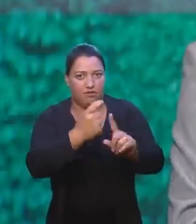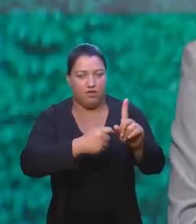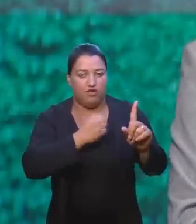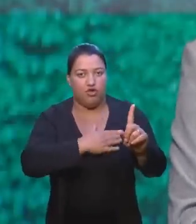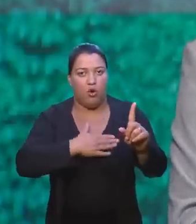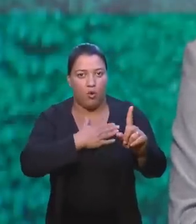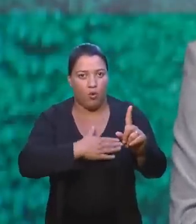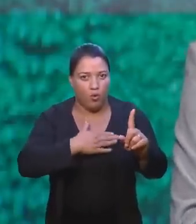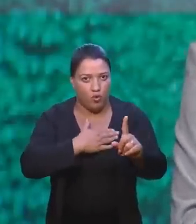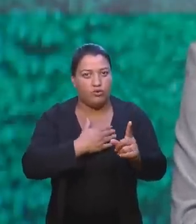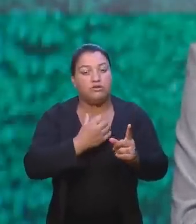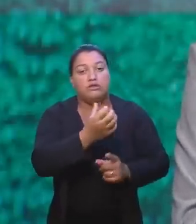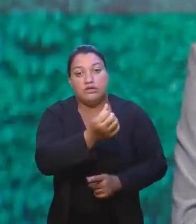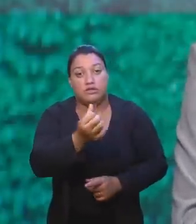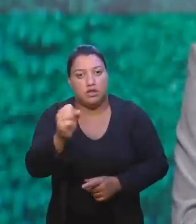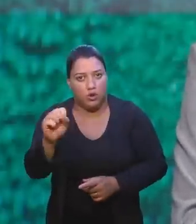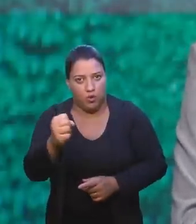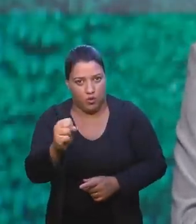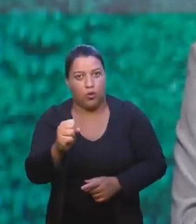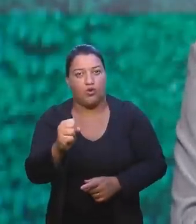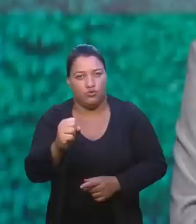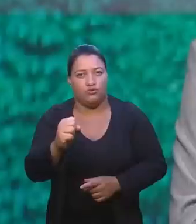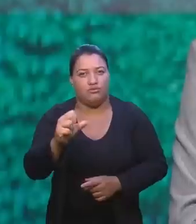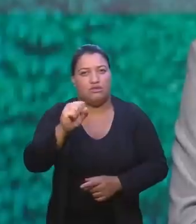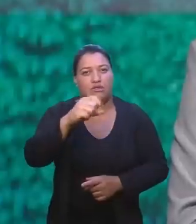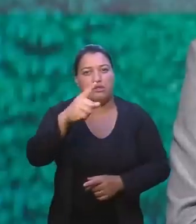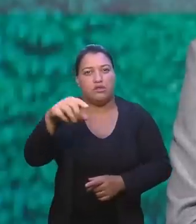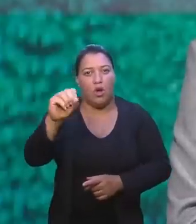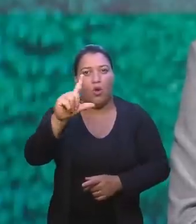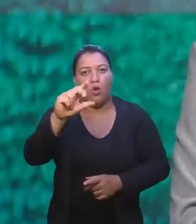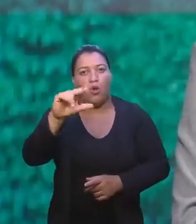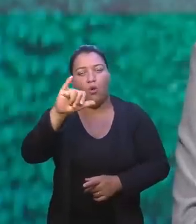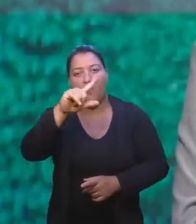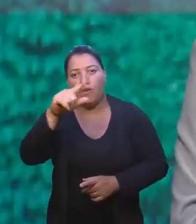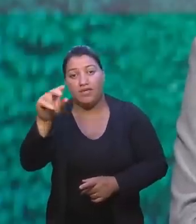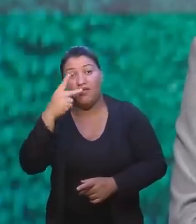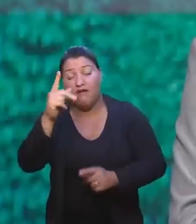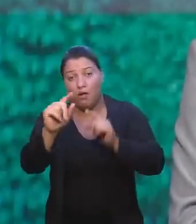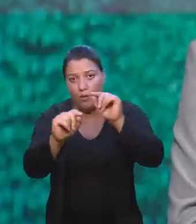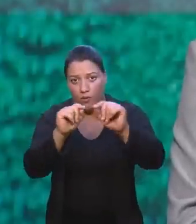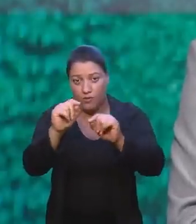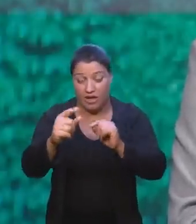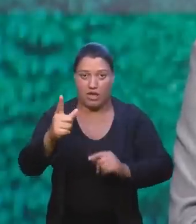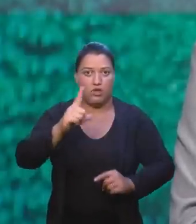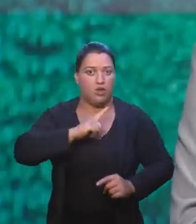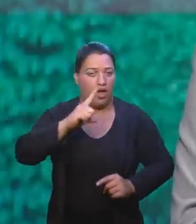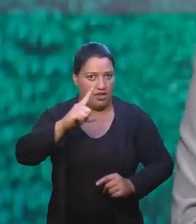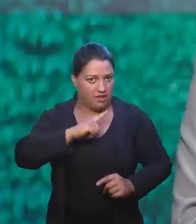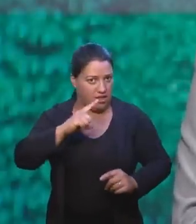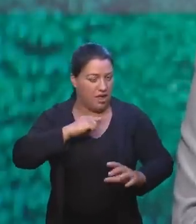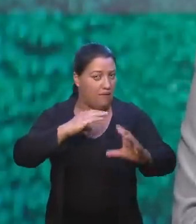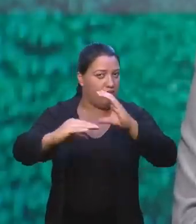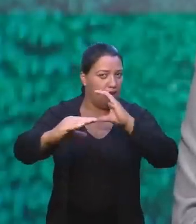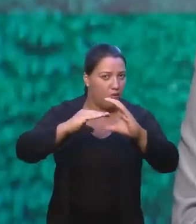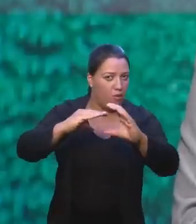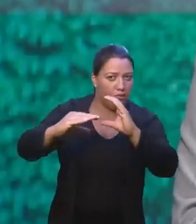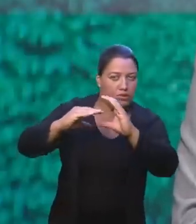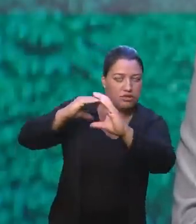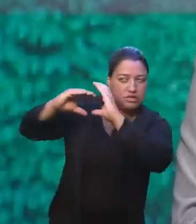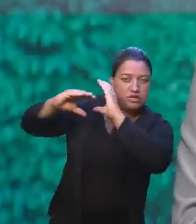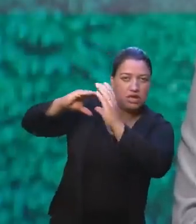68, uma mensagem de São Luís, onde ele vai dizer assim, temos as comunicações